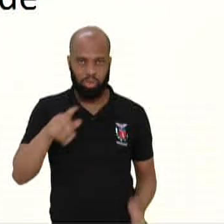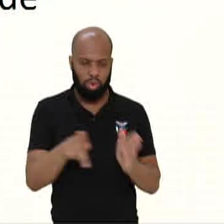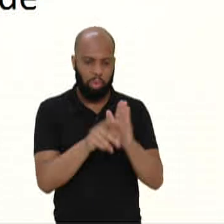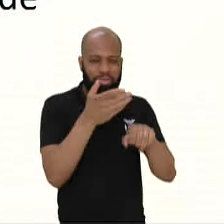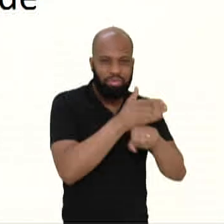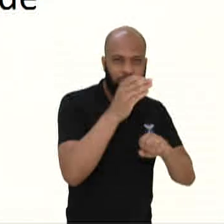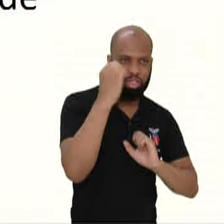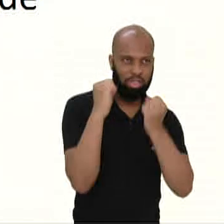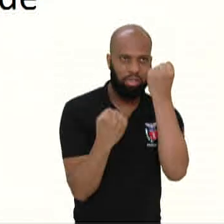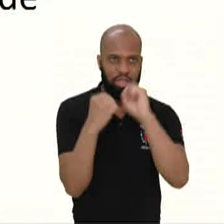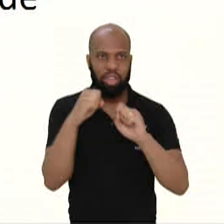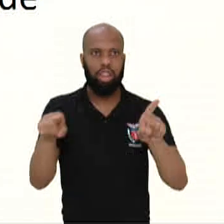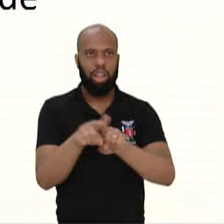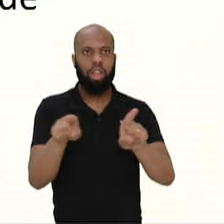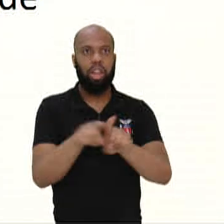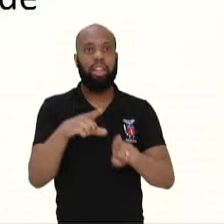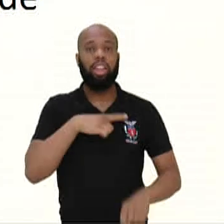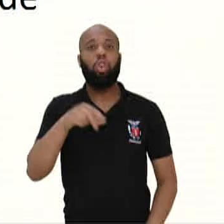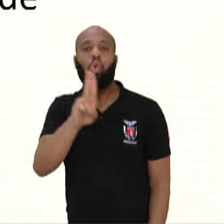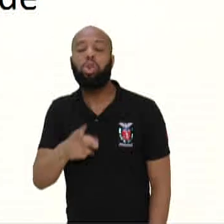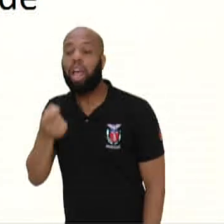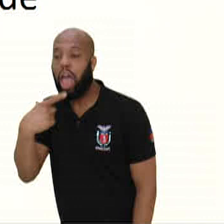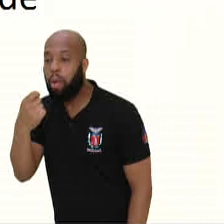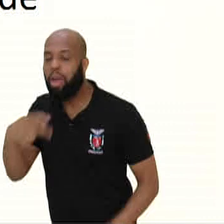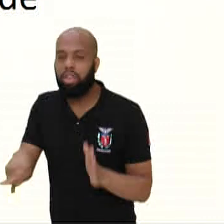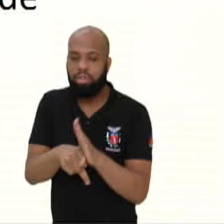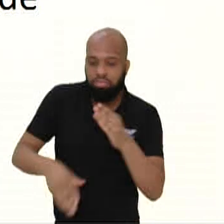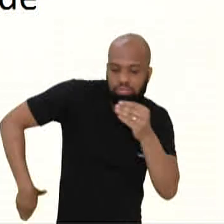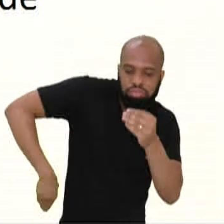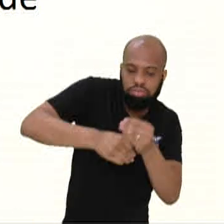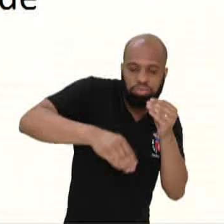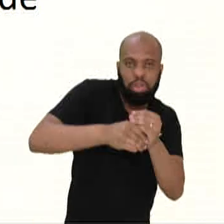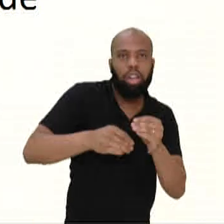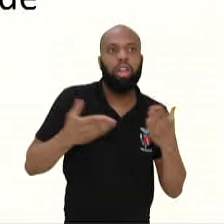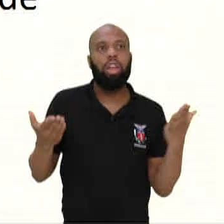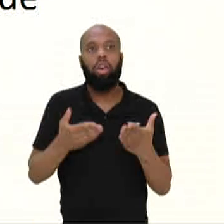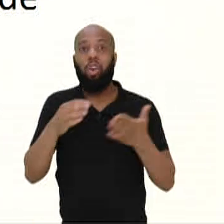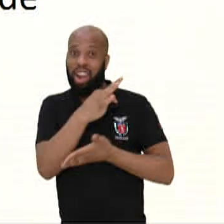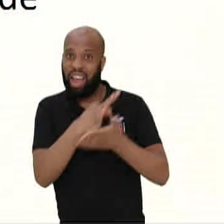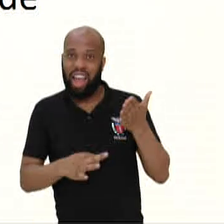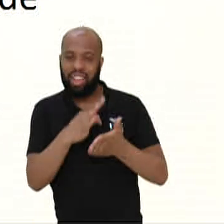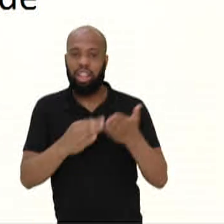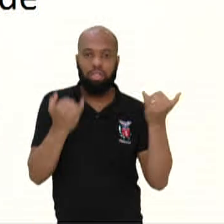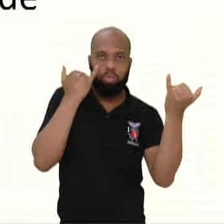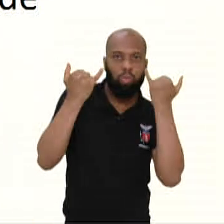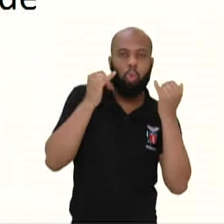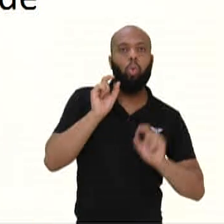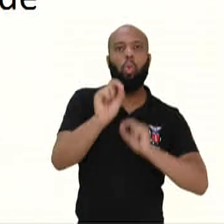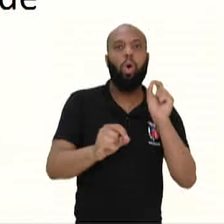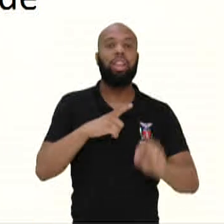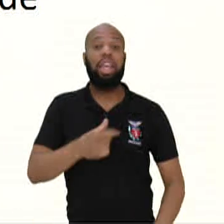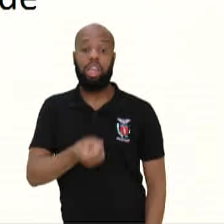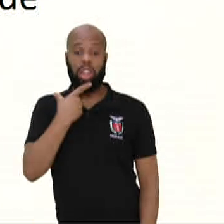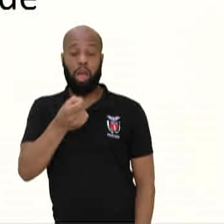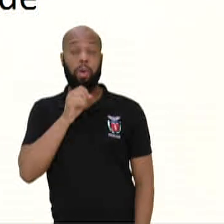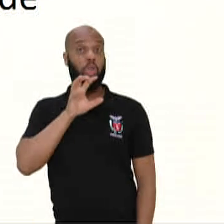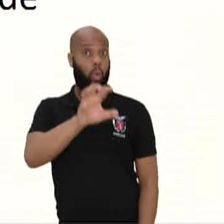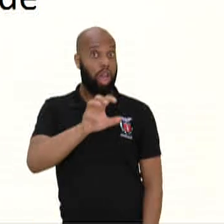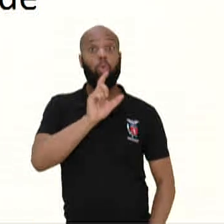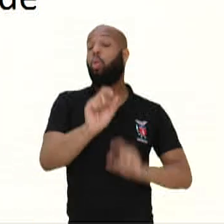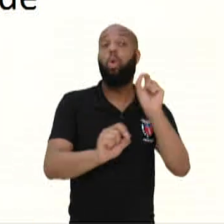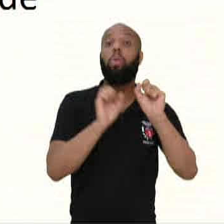atividades físicas e o uso de suplementos alimentares, o texto informa que a ingestão desses